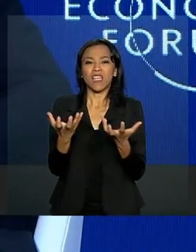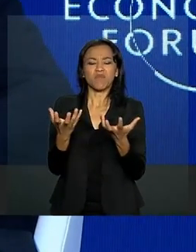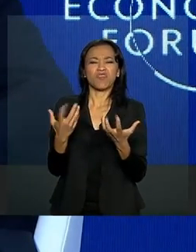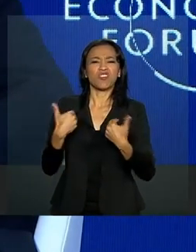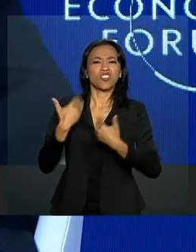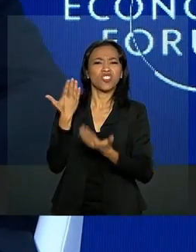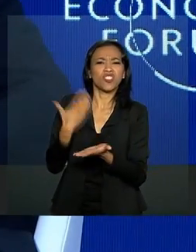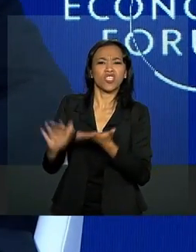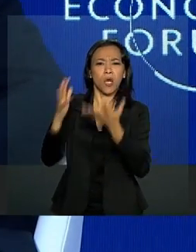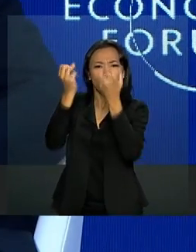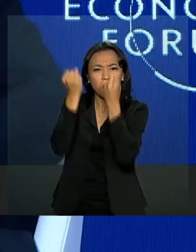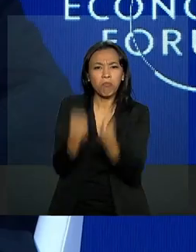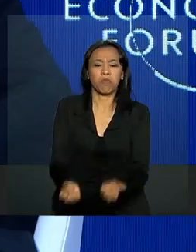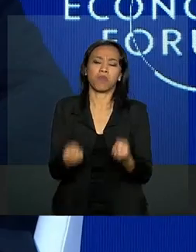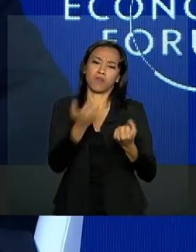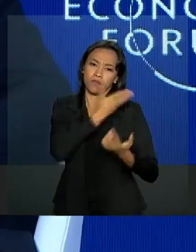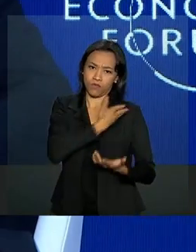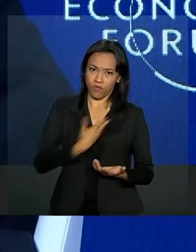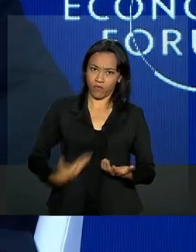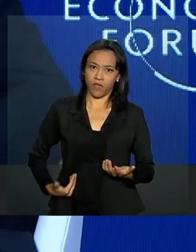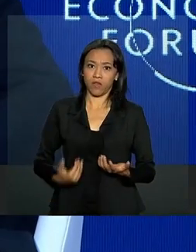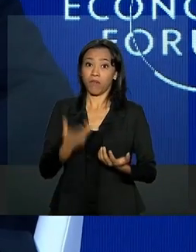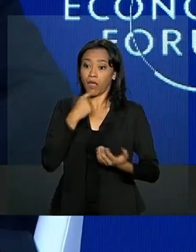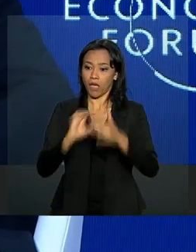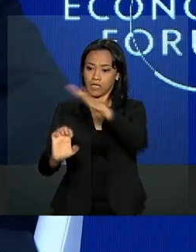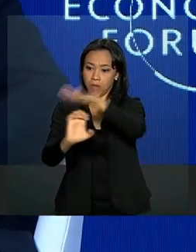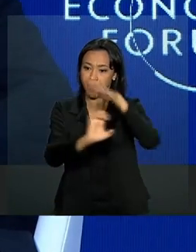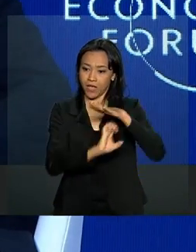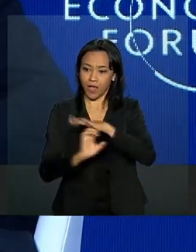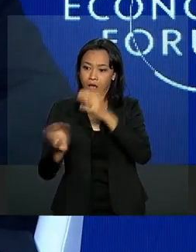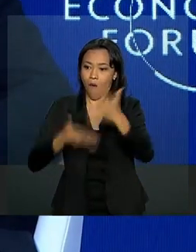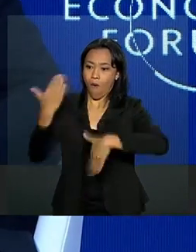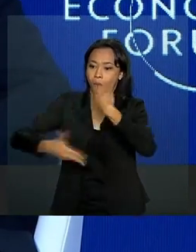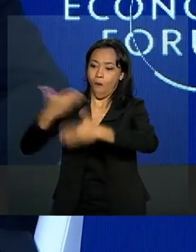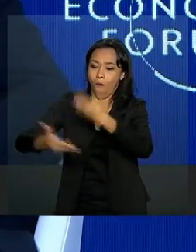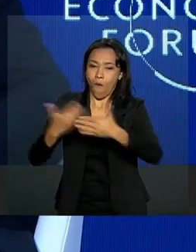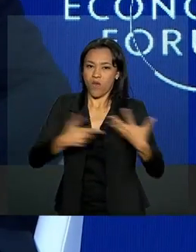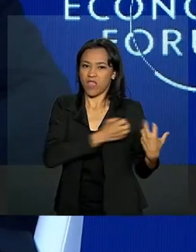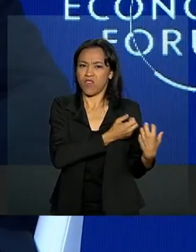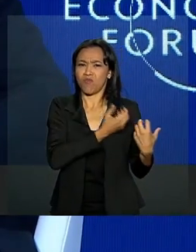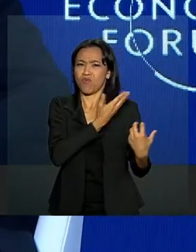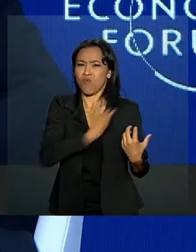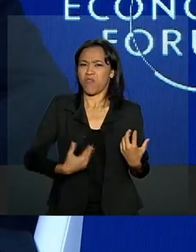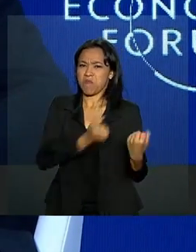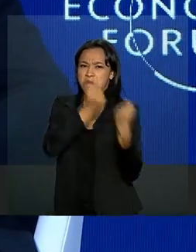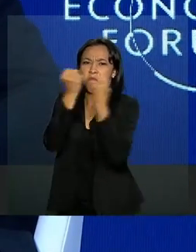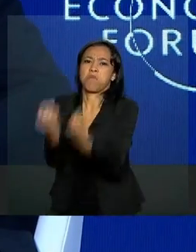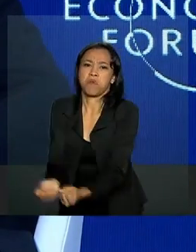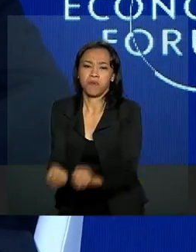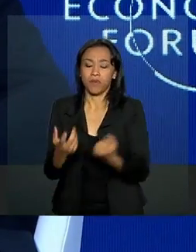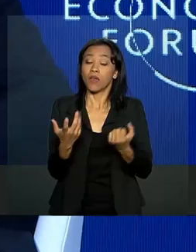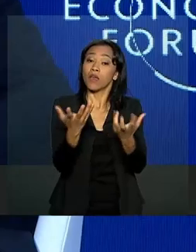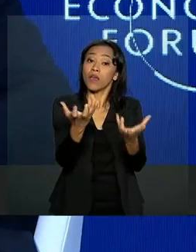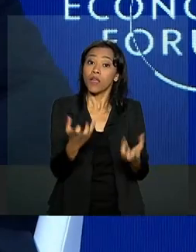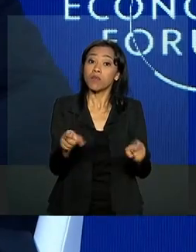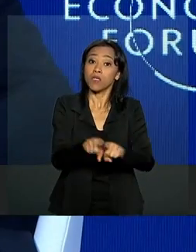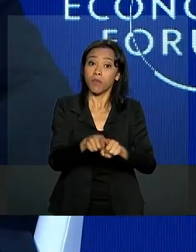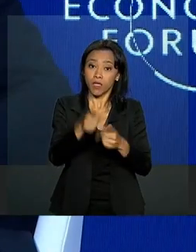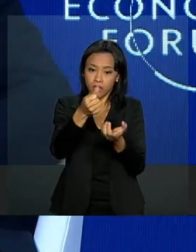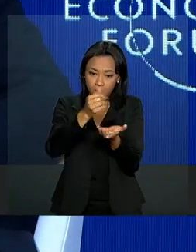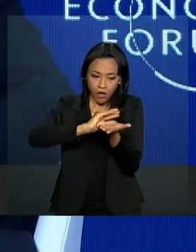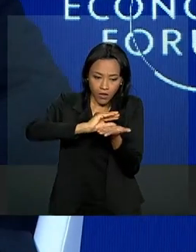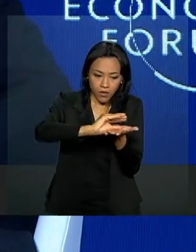cima de quem produz, de quem empreende. Queremos investir na nossa educação, um tanto quanto